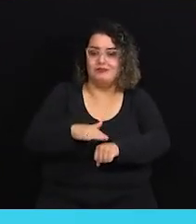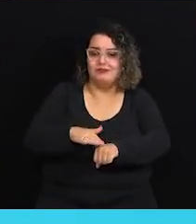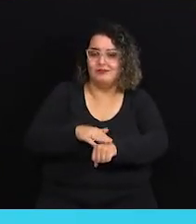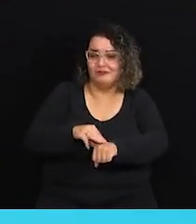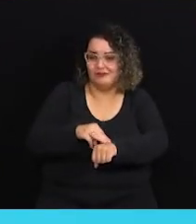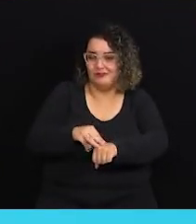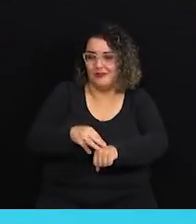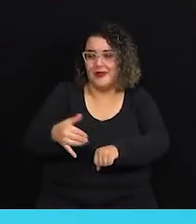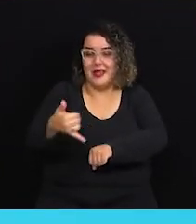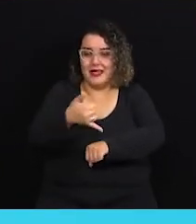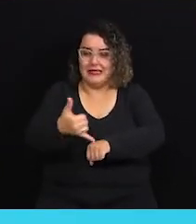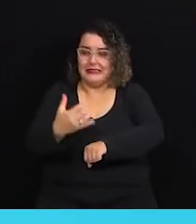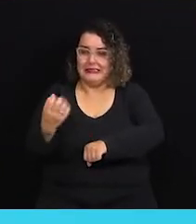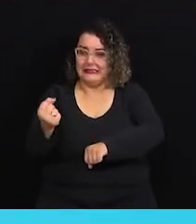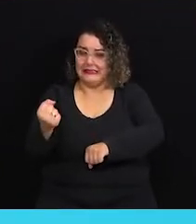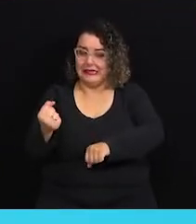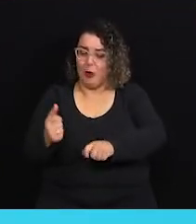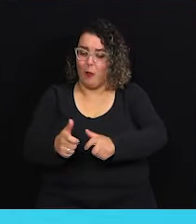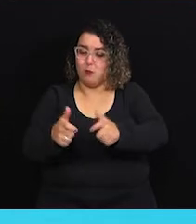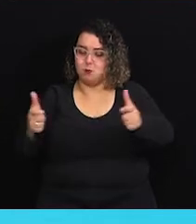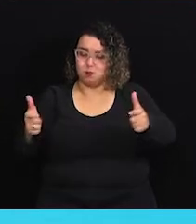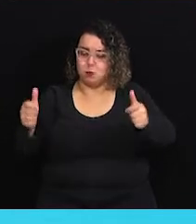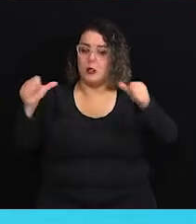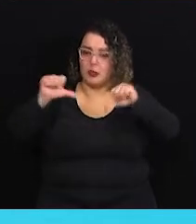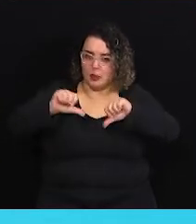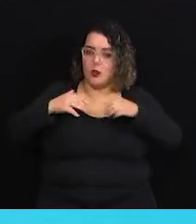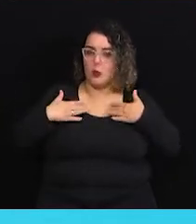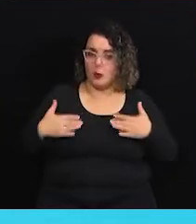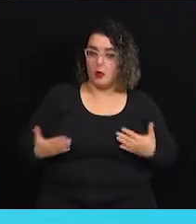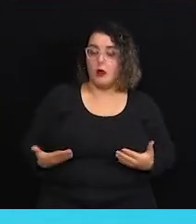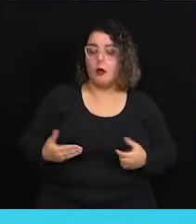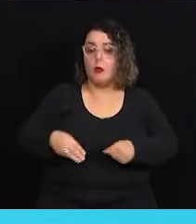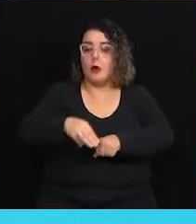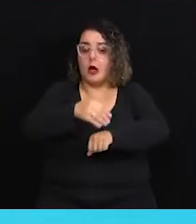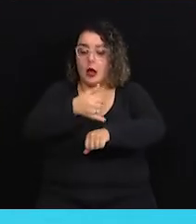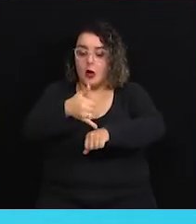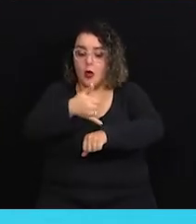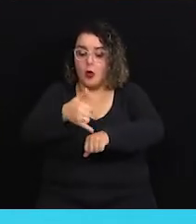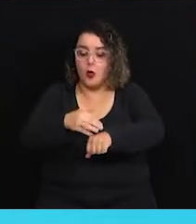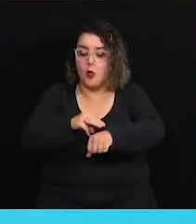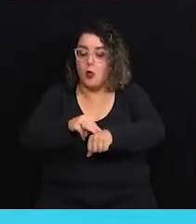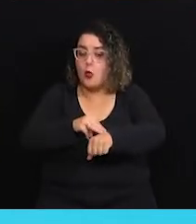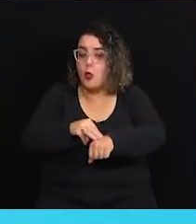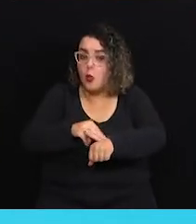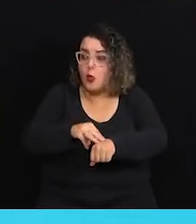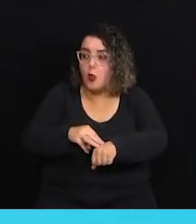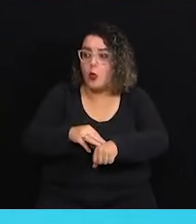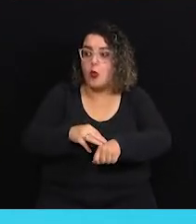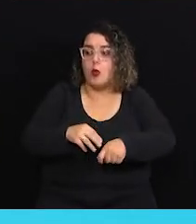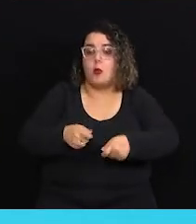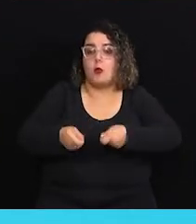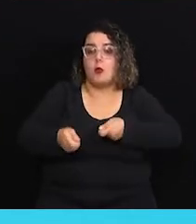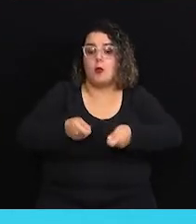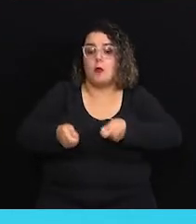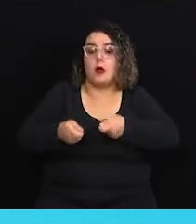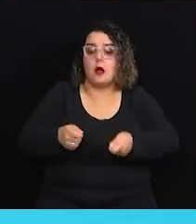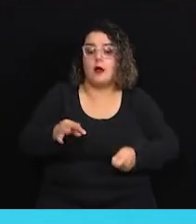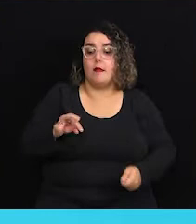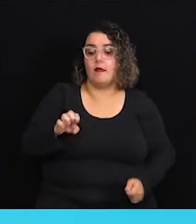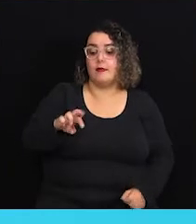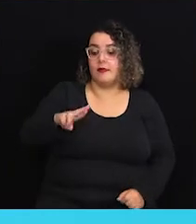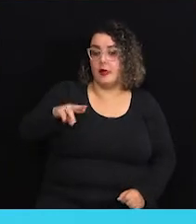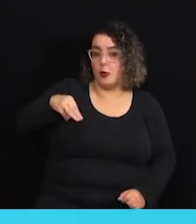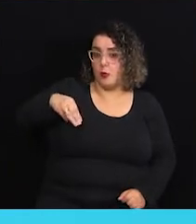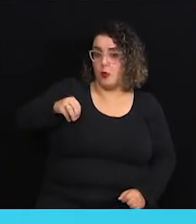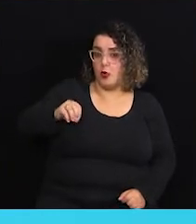não gosta muito, né, e que em excesso acaba fazendo mal para o nosso corpo. Mas a marrom, ela é responsável por regular a nossa